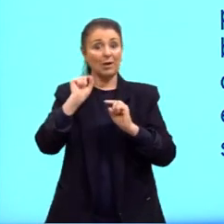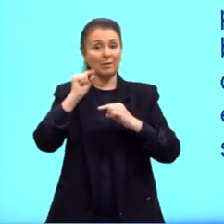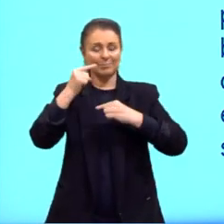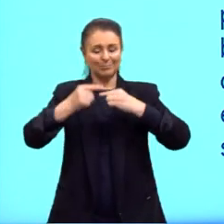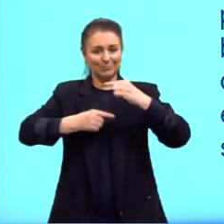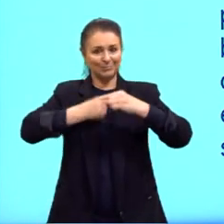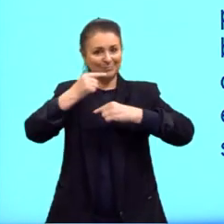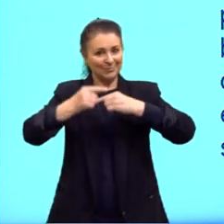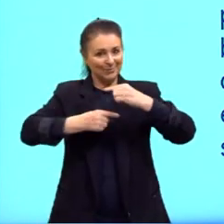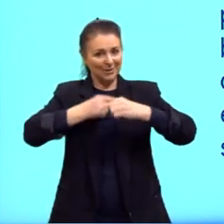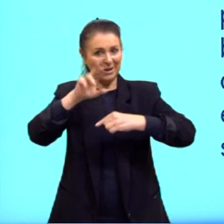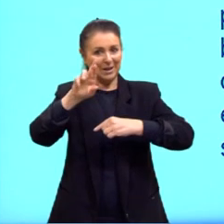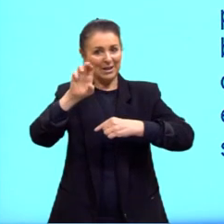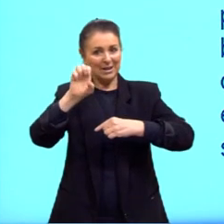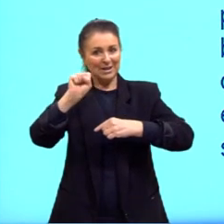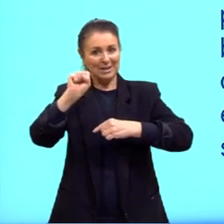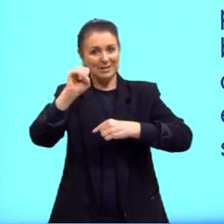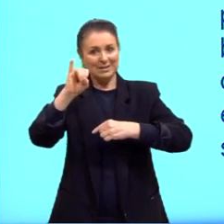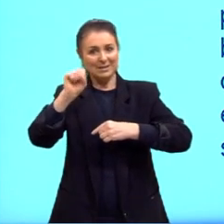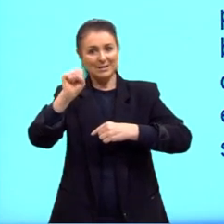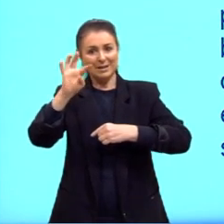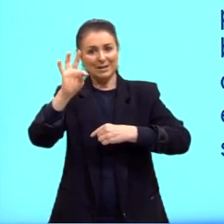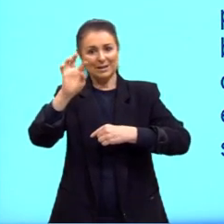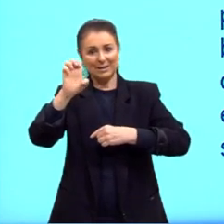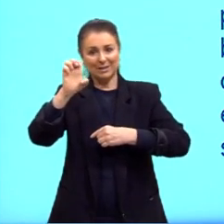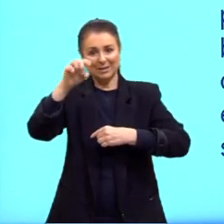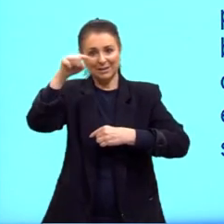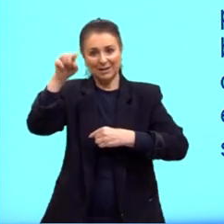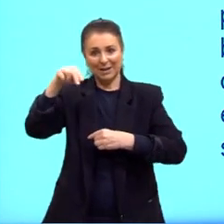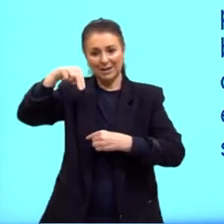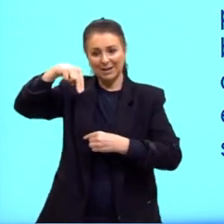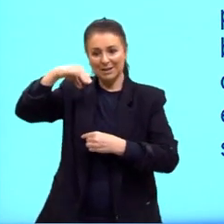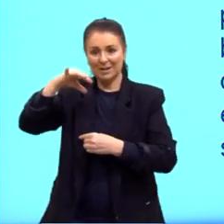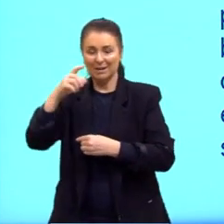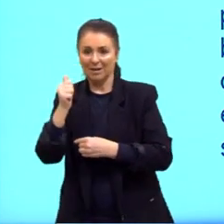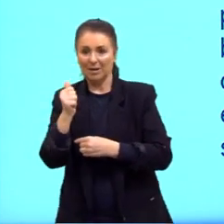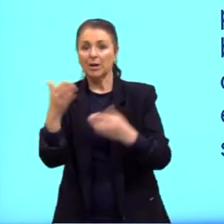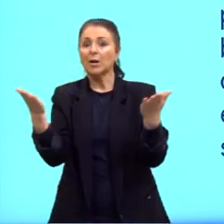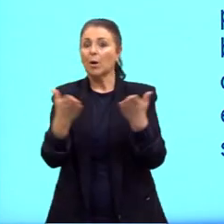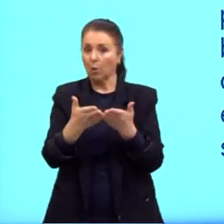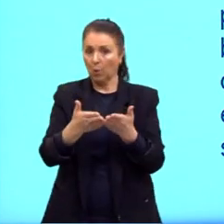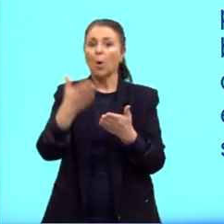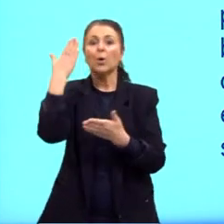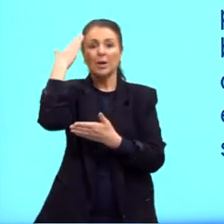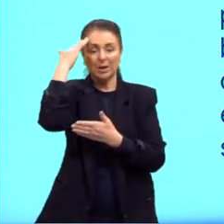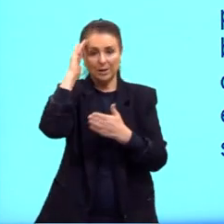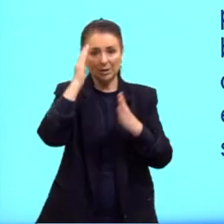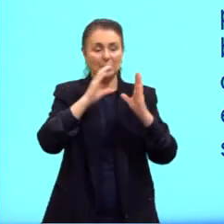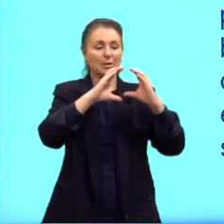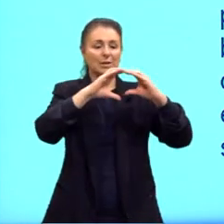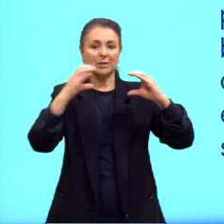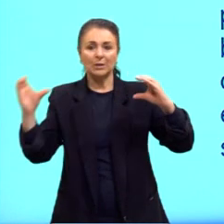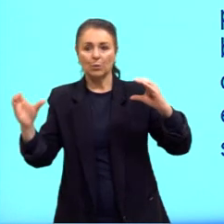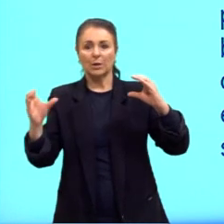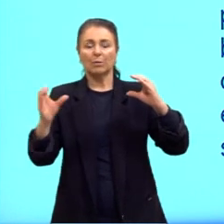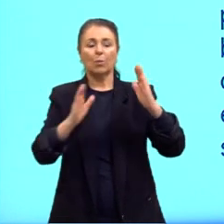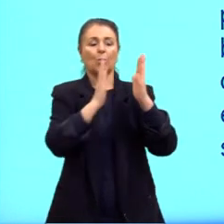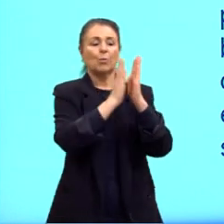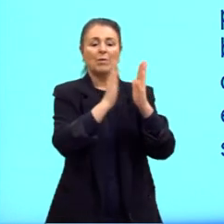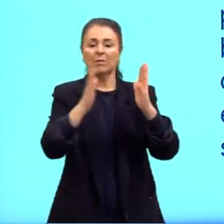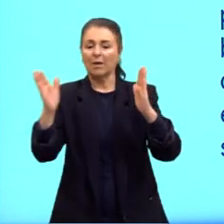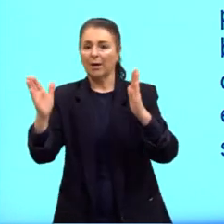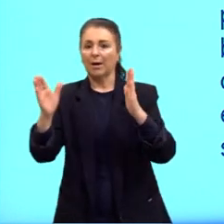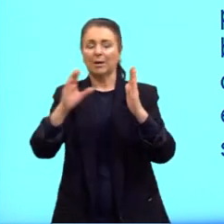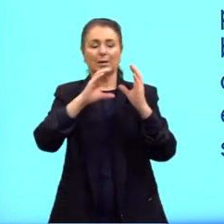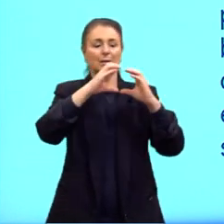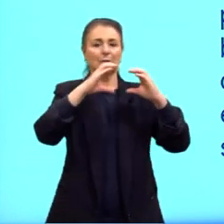certo e agora né que a gente já sabe é o circuito entendeu um pouquinho melhor se você fica inserem sei o que tem paralelo